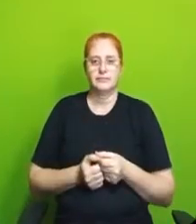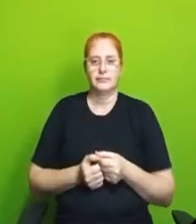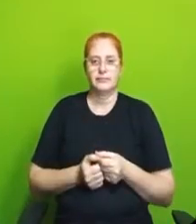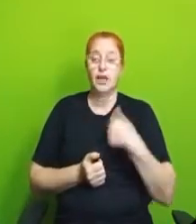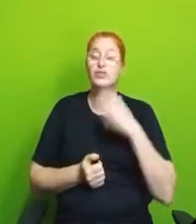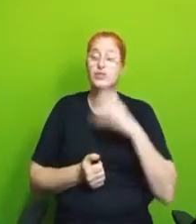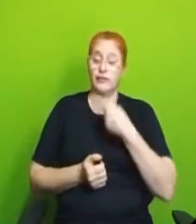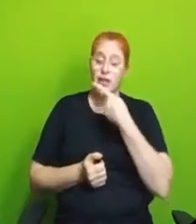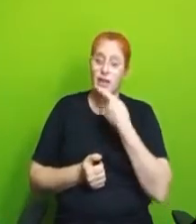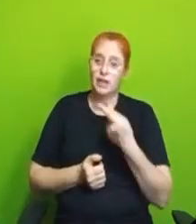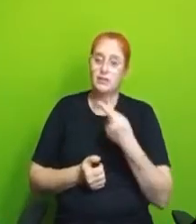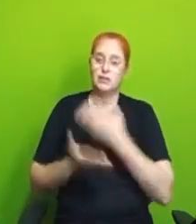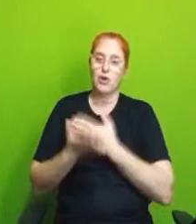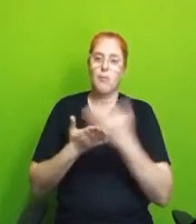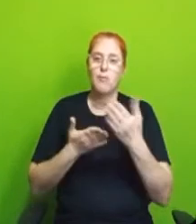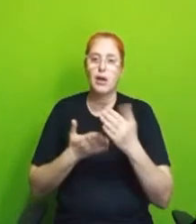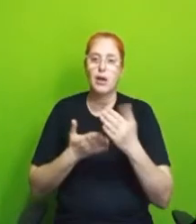parti